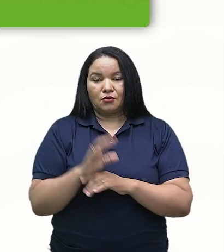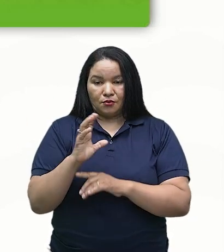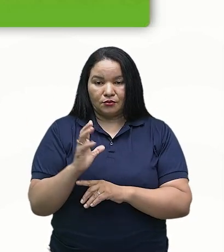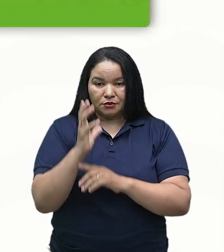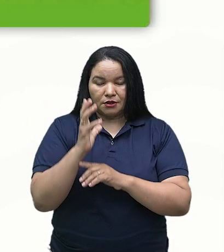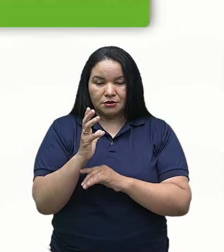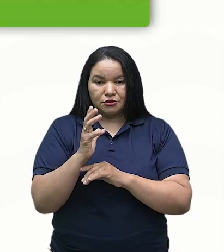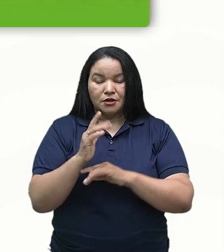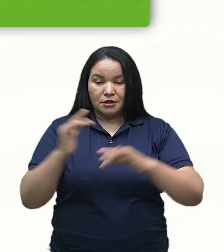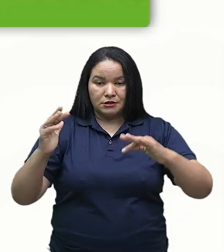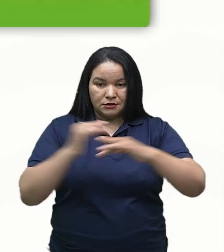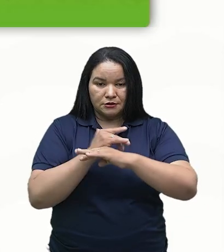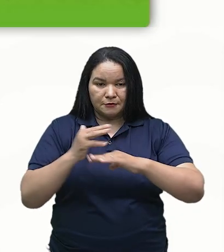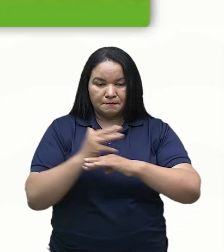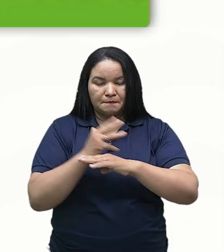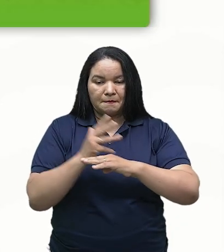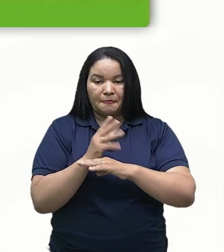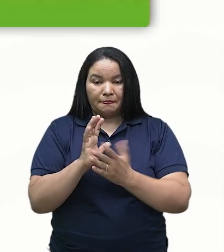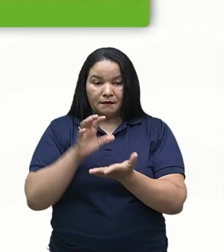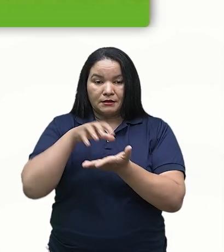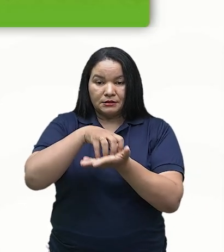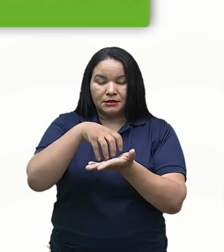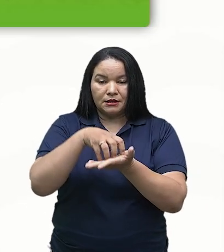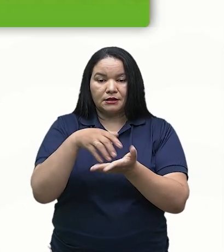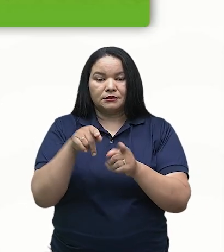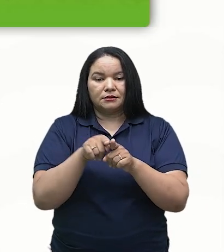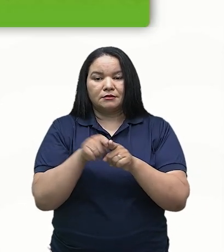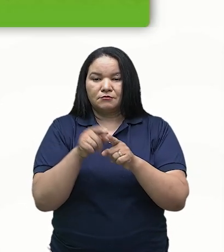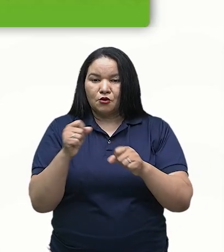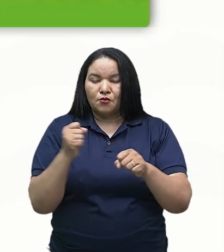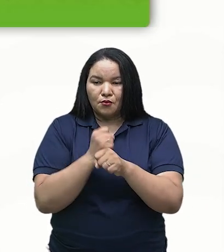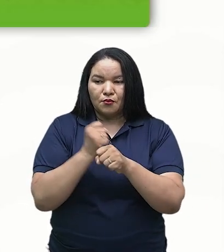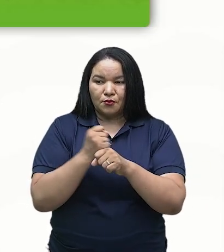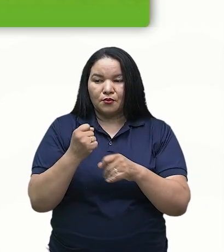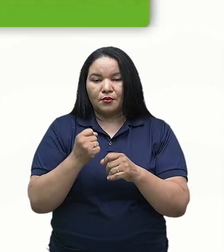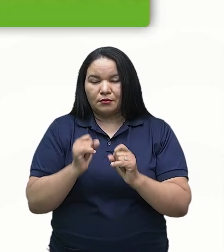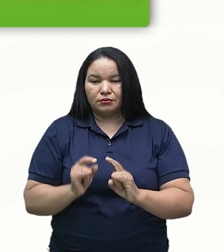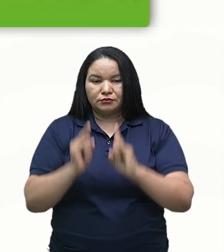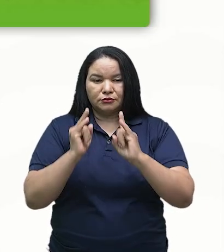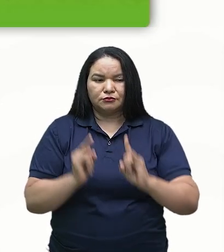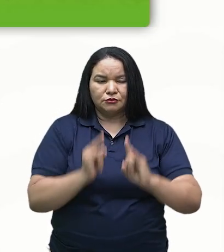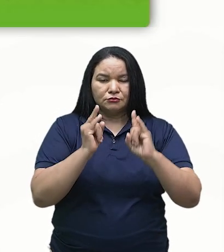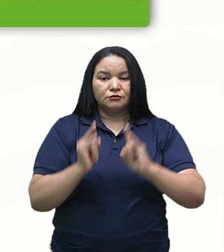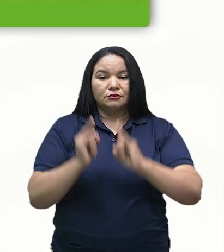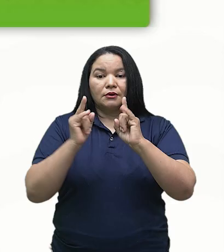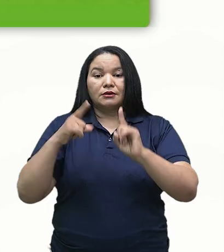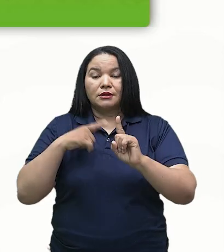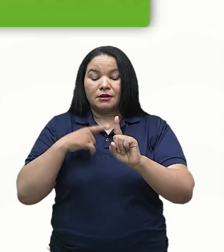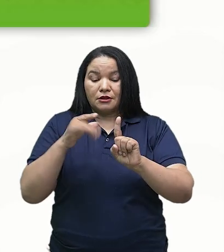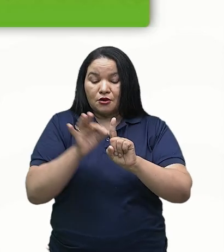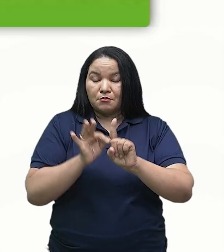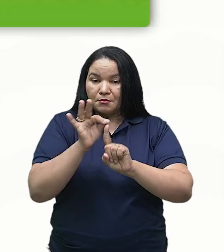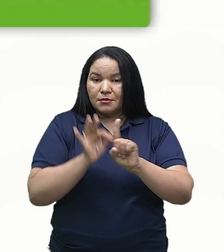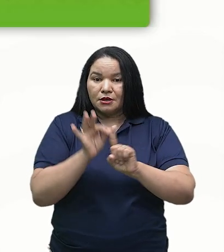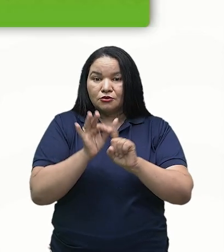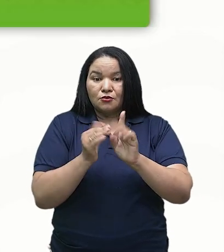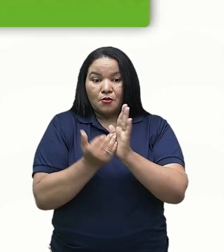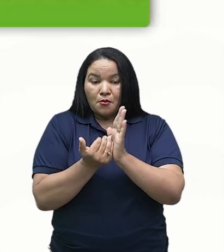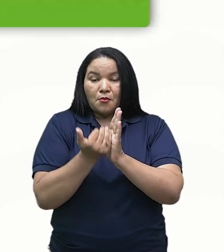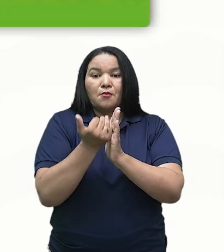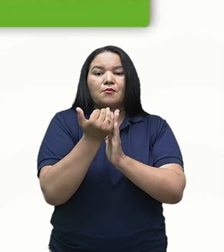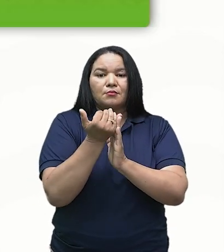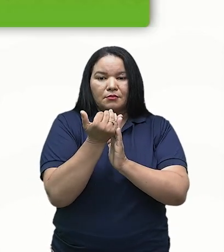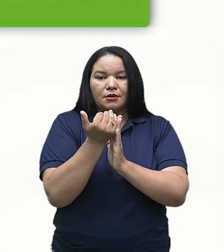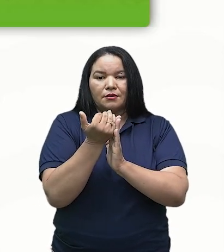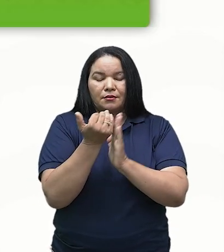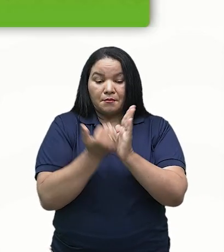climáticos urbanos onde áreas centrais e densamente construídas registram temperaturas significativamente mais altas